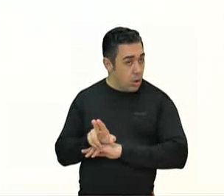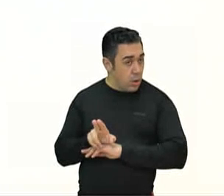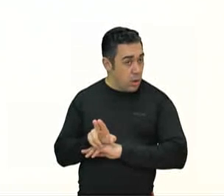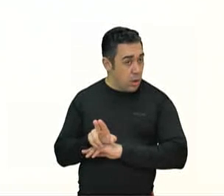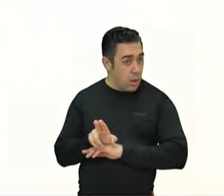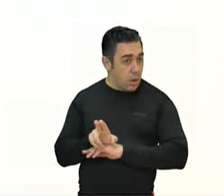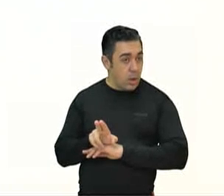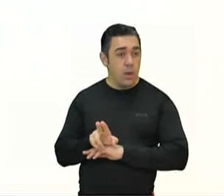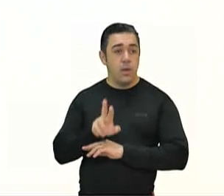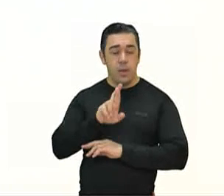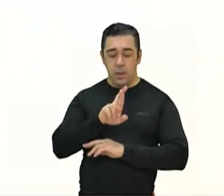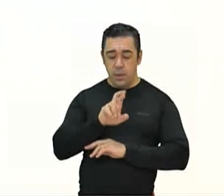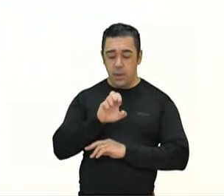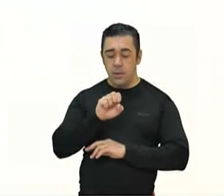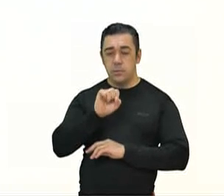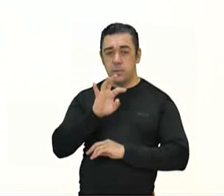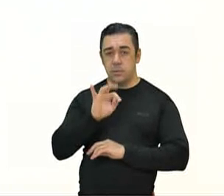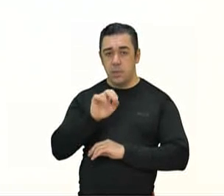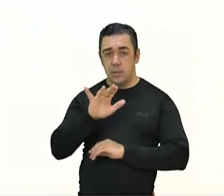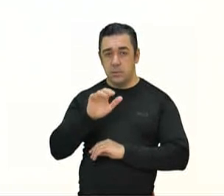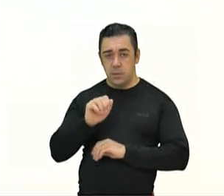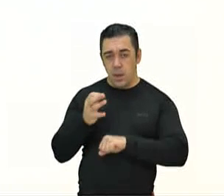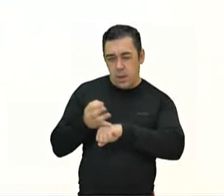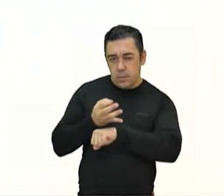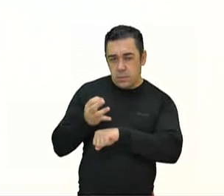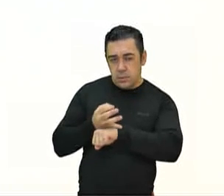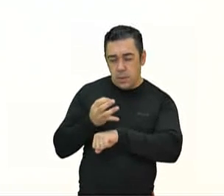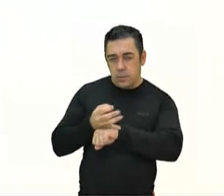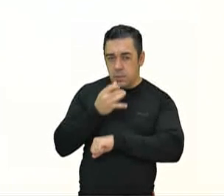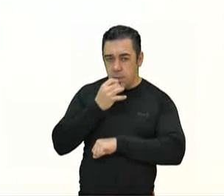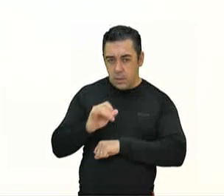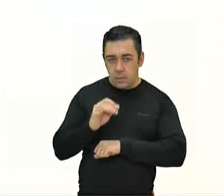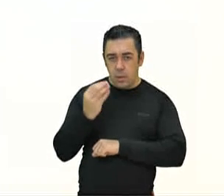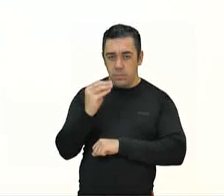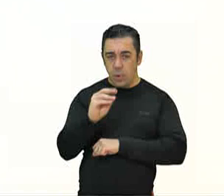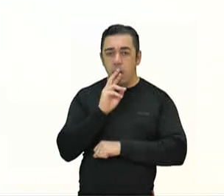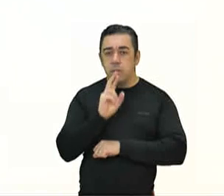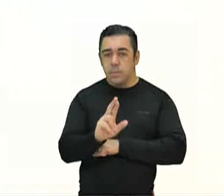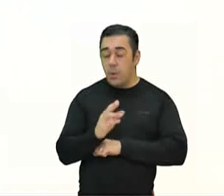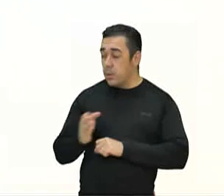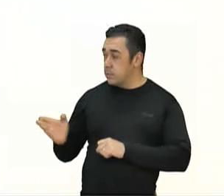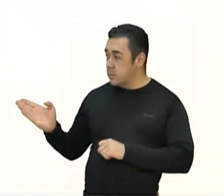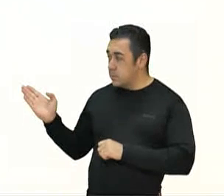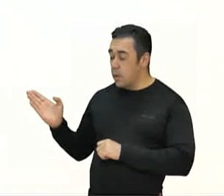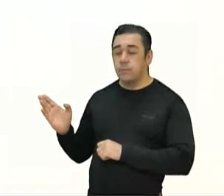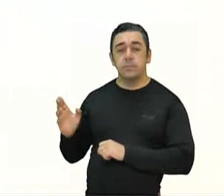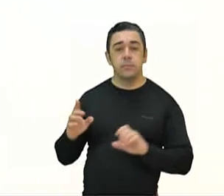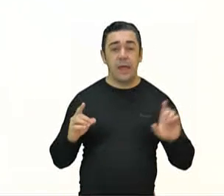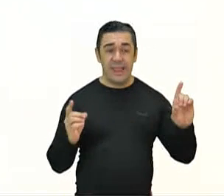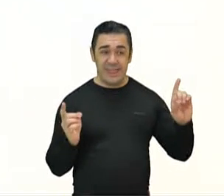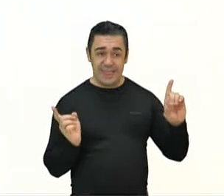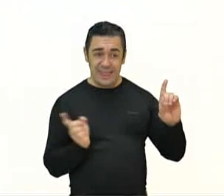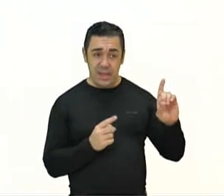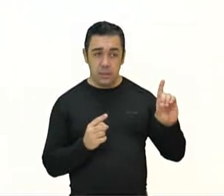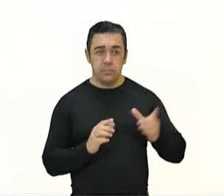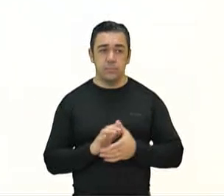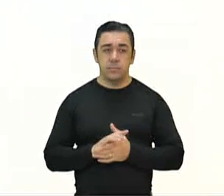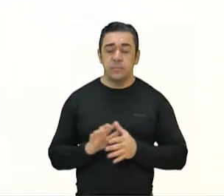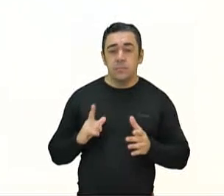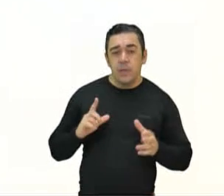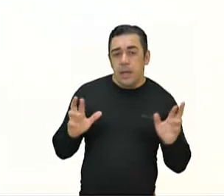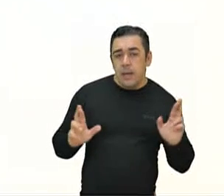caso aqui, a resistência elétrica. Até vou colocar aqui já, né? A alternativa é a letra D, tá? Que